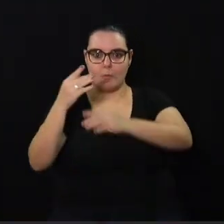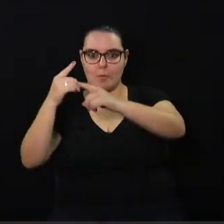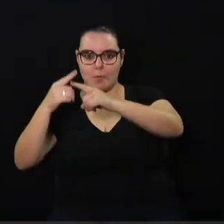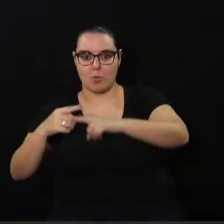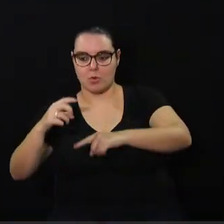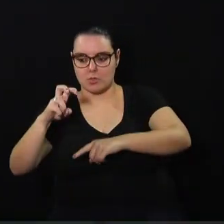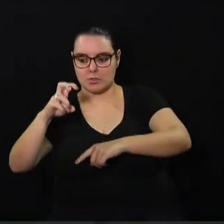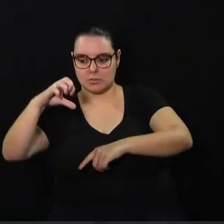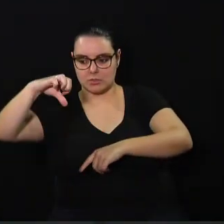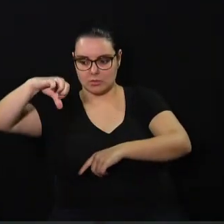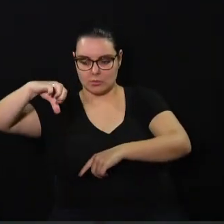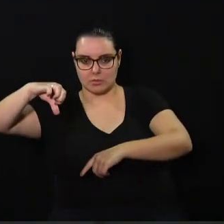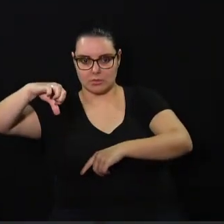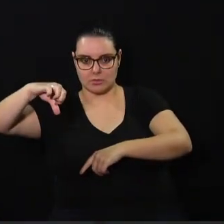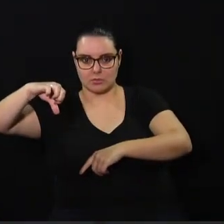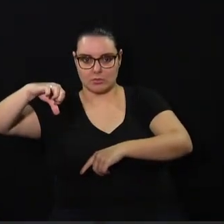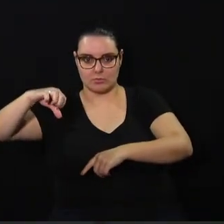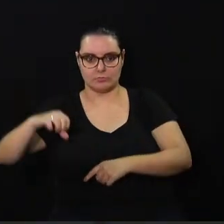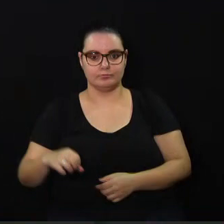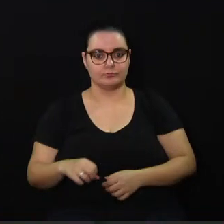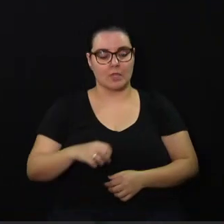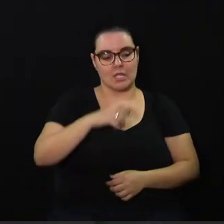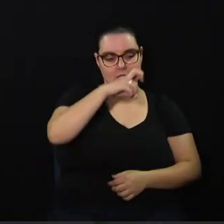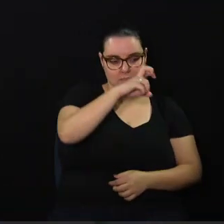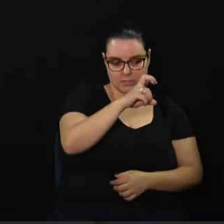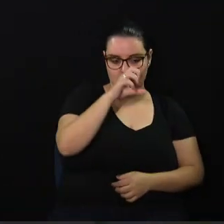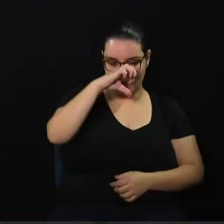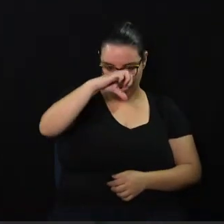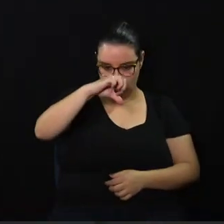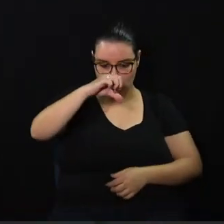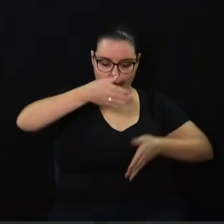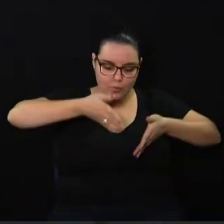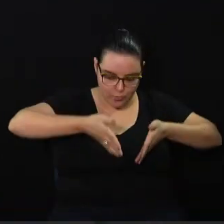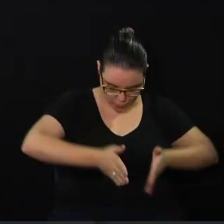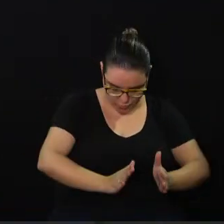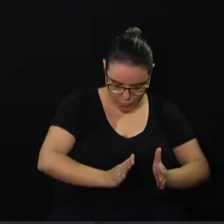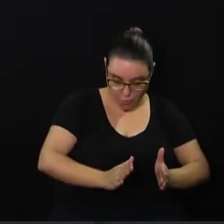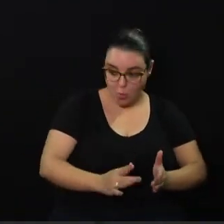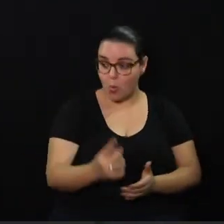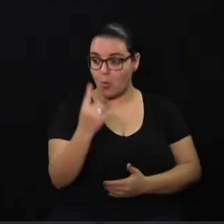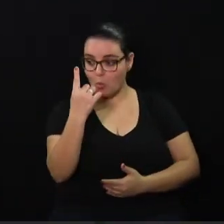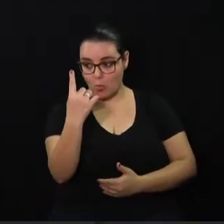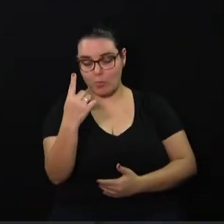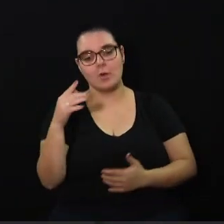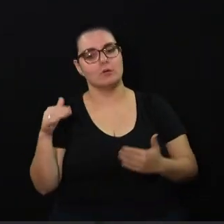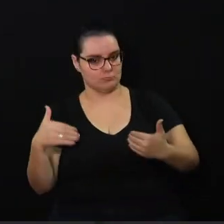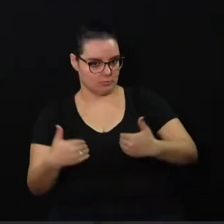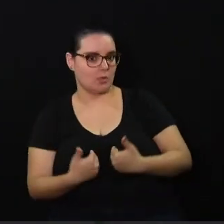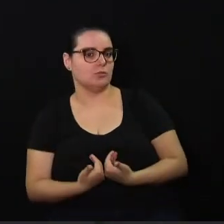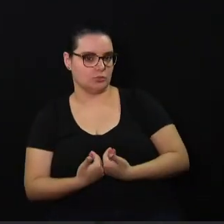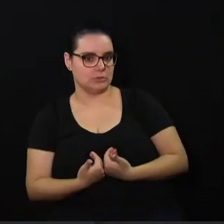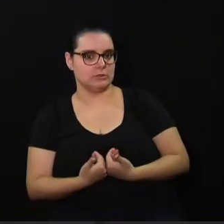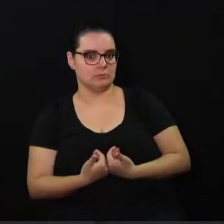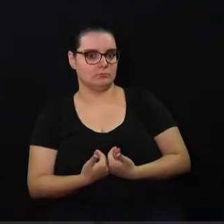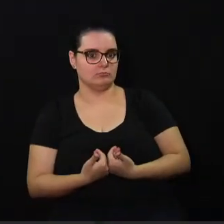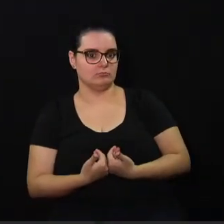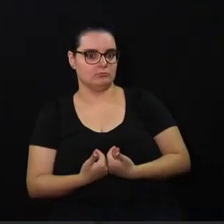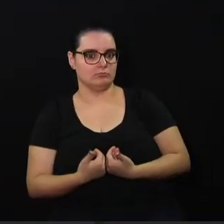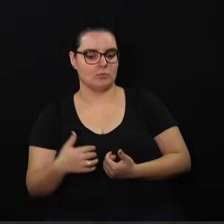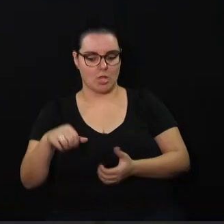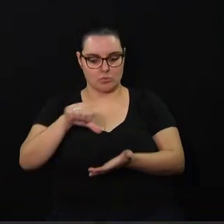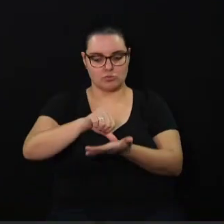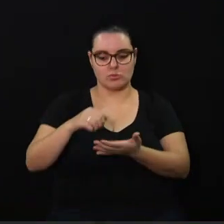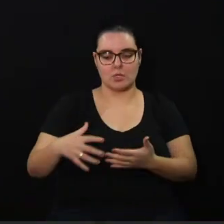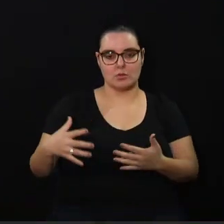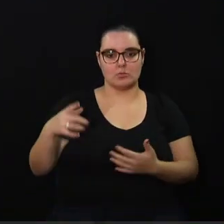cinquenta e nove crianças que nascem uma autista e segundo essas pesquisas nesse centro americano ele calcula que por essa